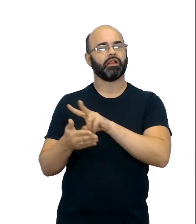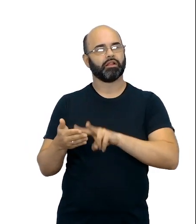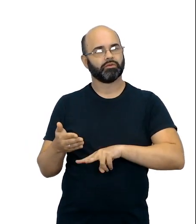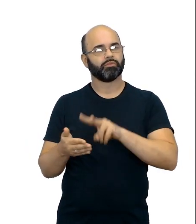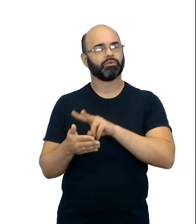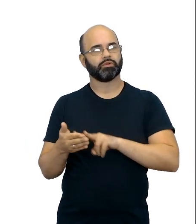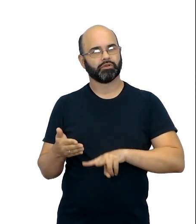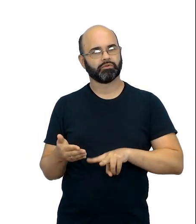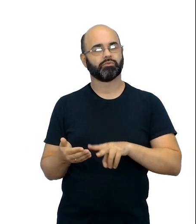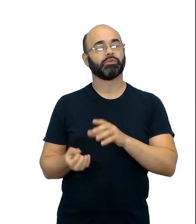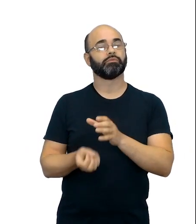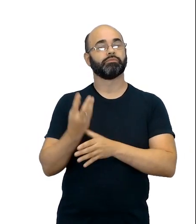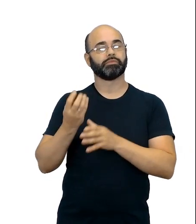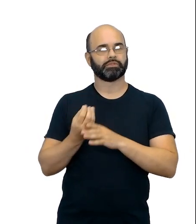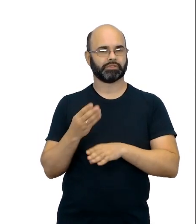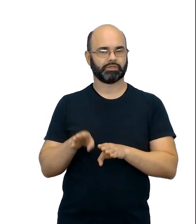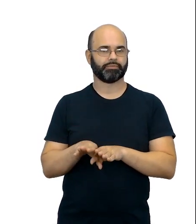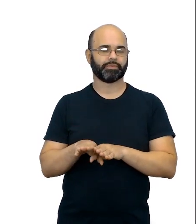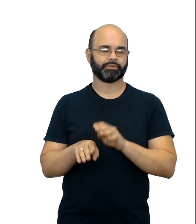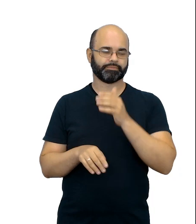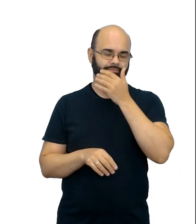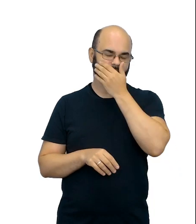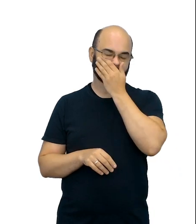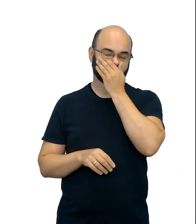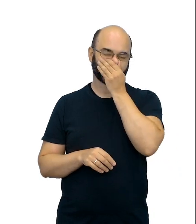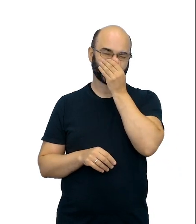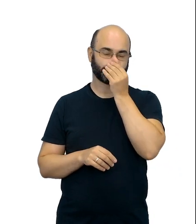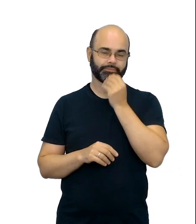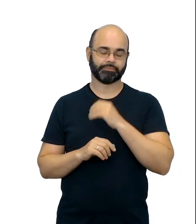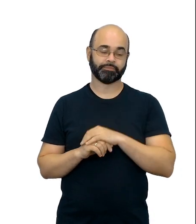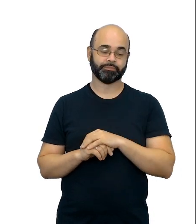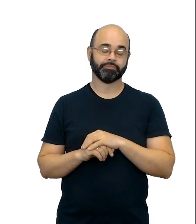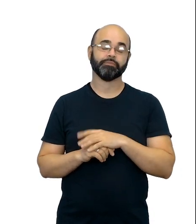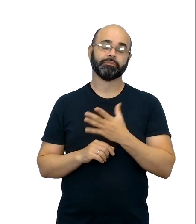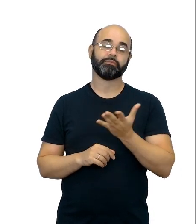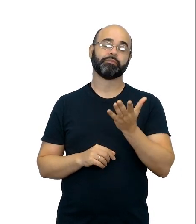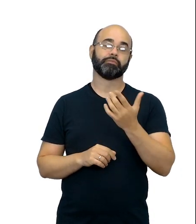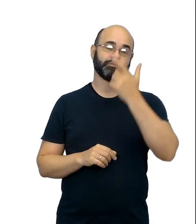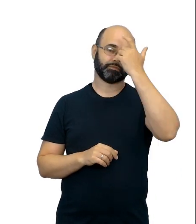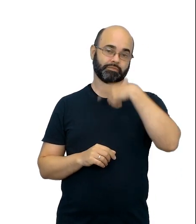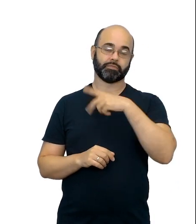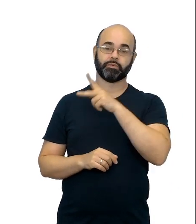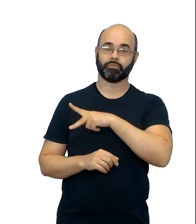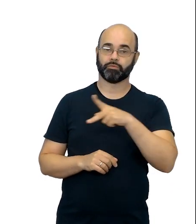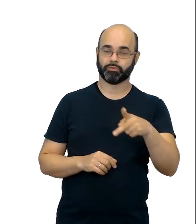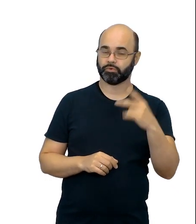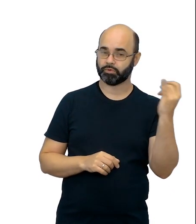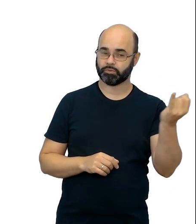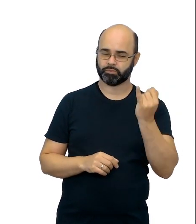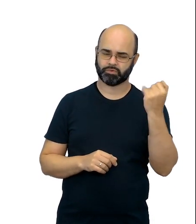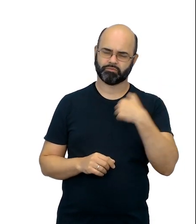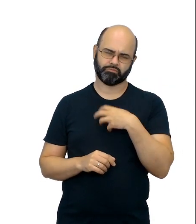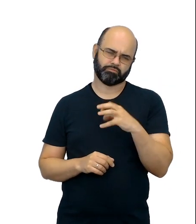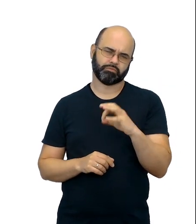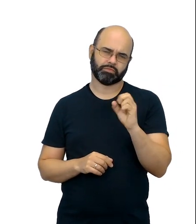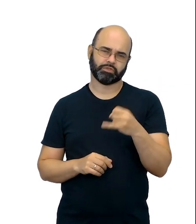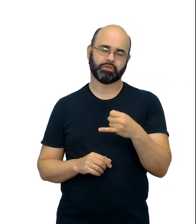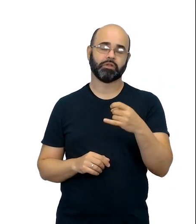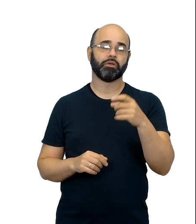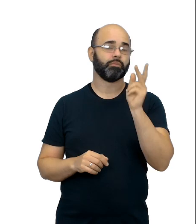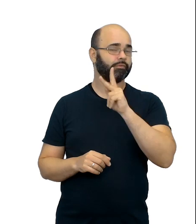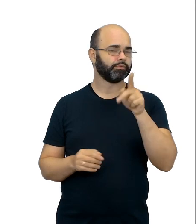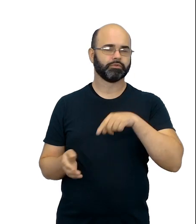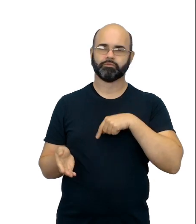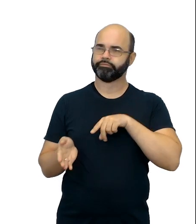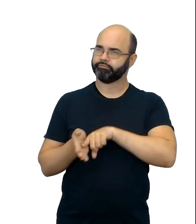produção. Então, é importante que o professor seja, e né, com certeza, um eterno